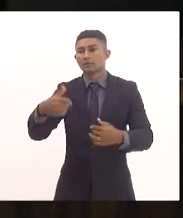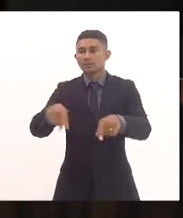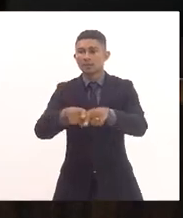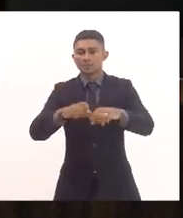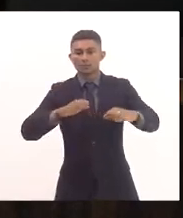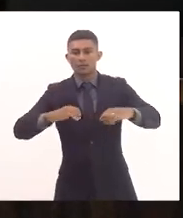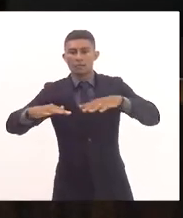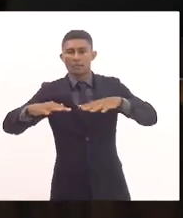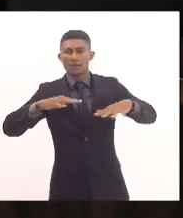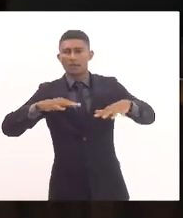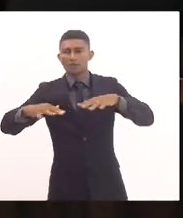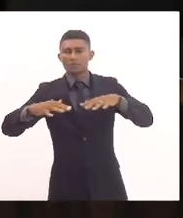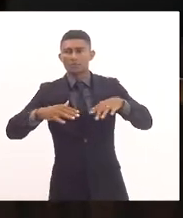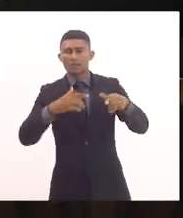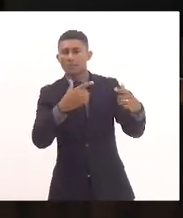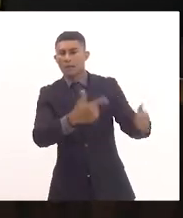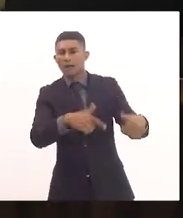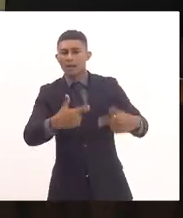Sem Terra.